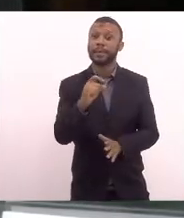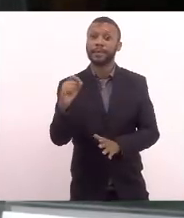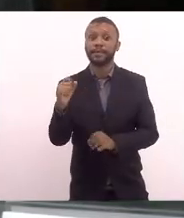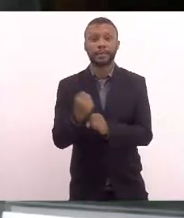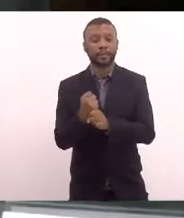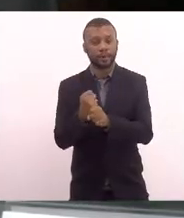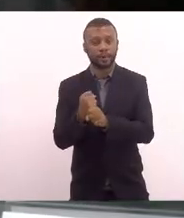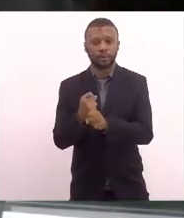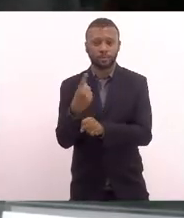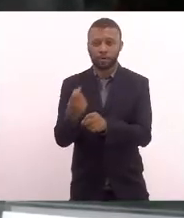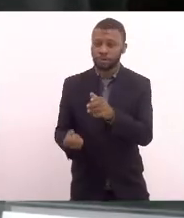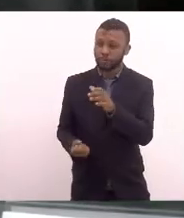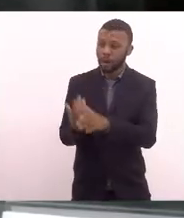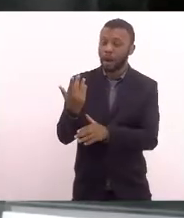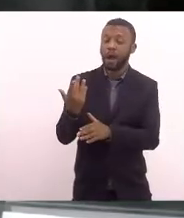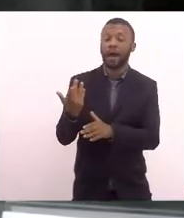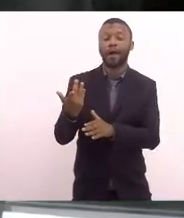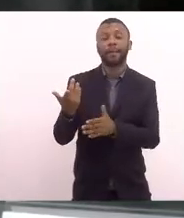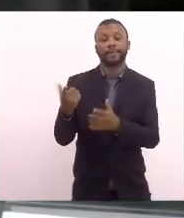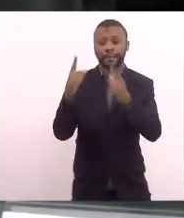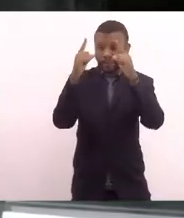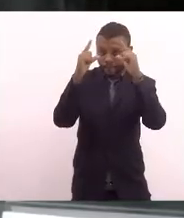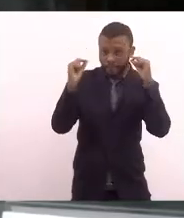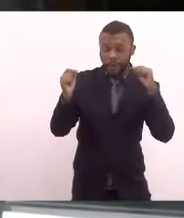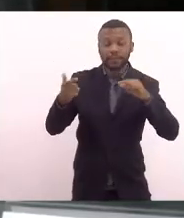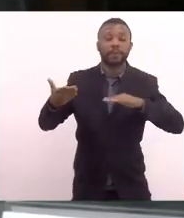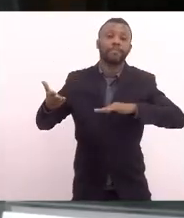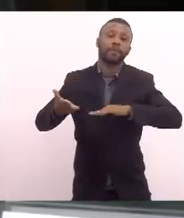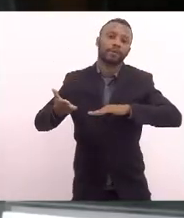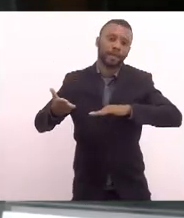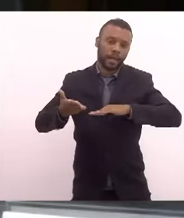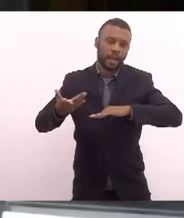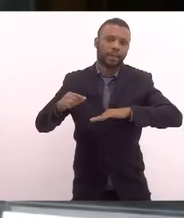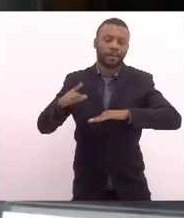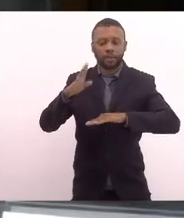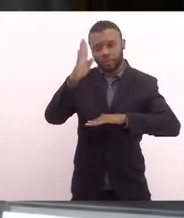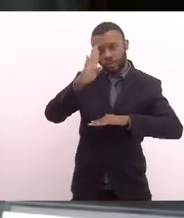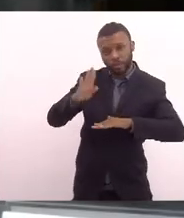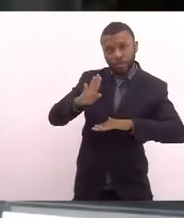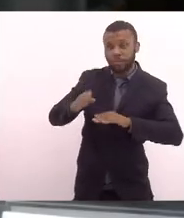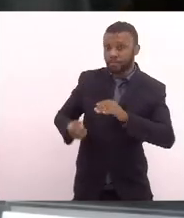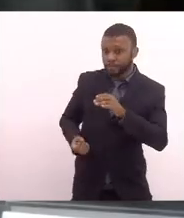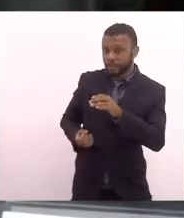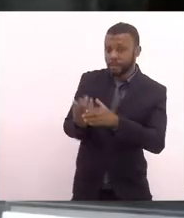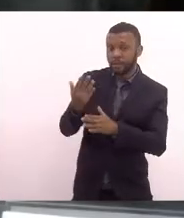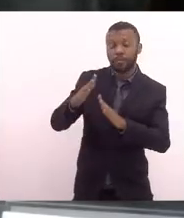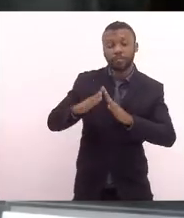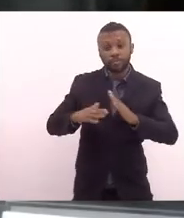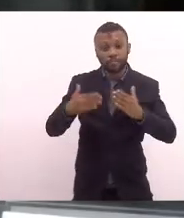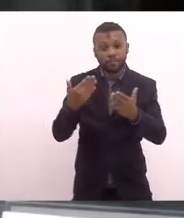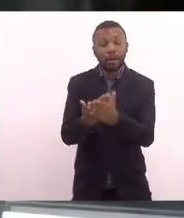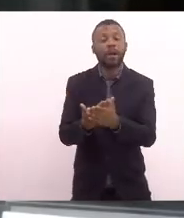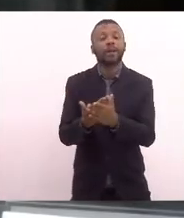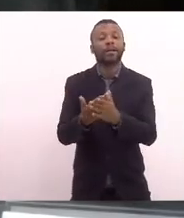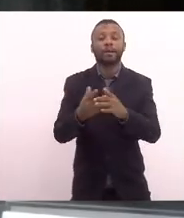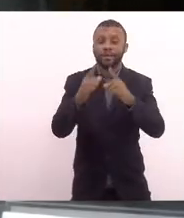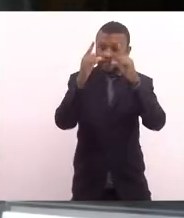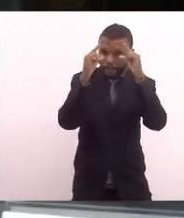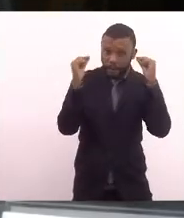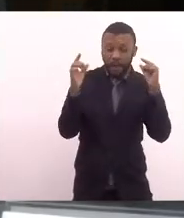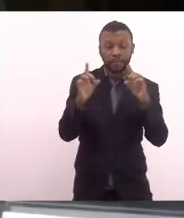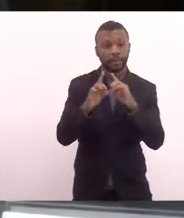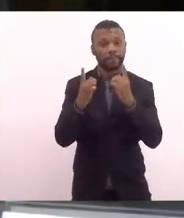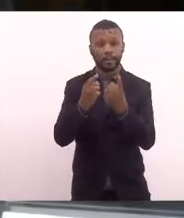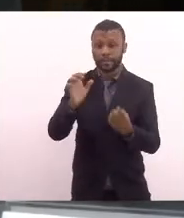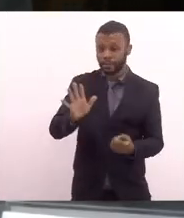como a implantação da enfermagem moderna no Brasil, com a criação da Escola de Enfermeiras do Departamento Nacional de Saúde Pública, que hoje é